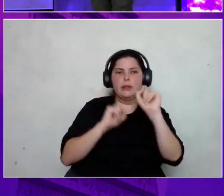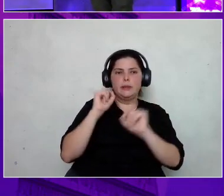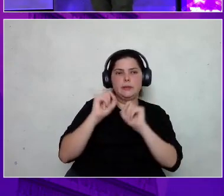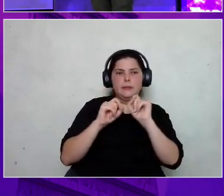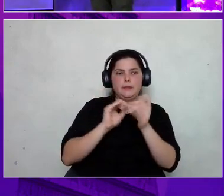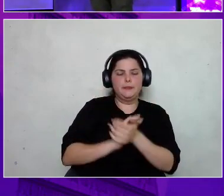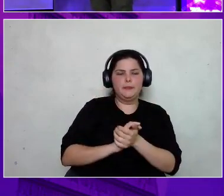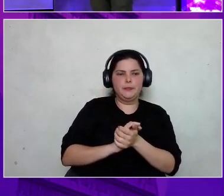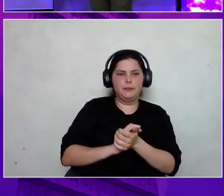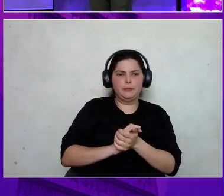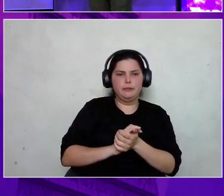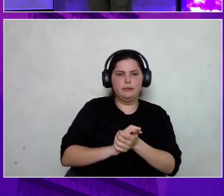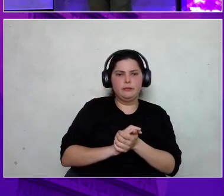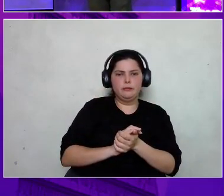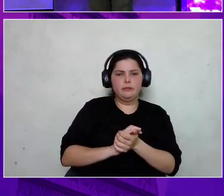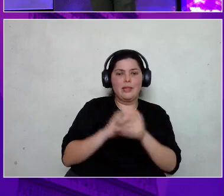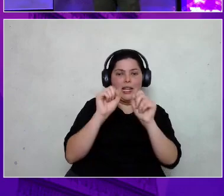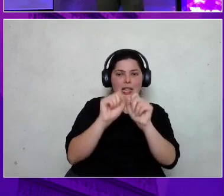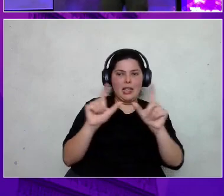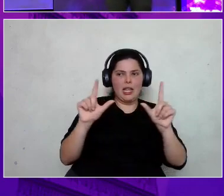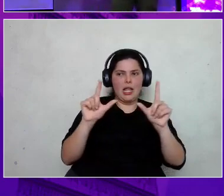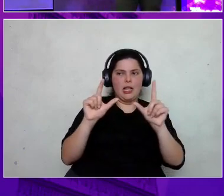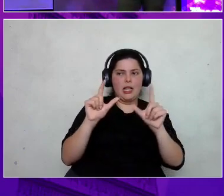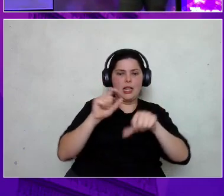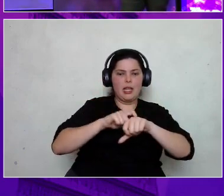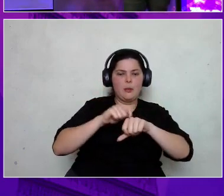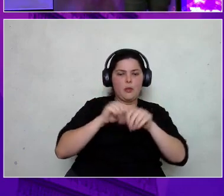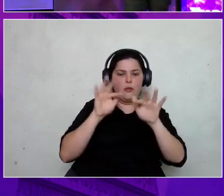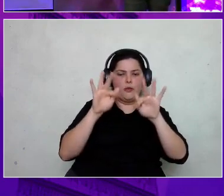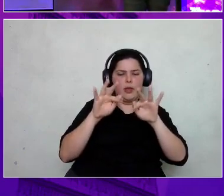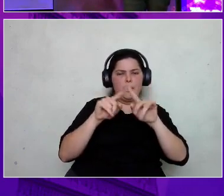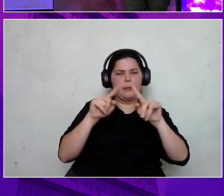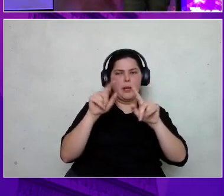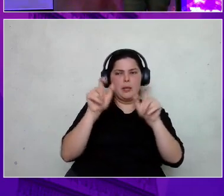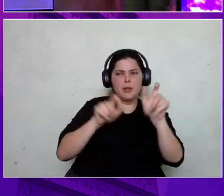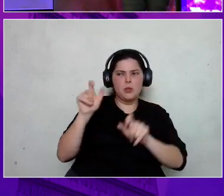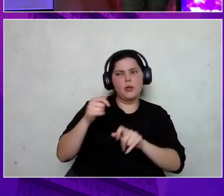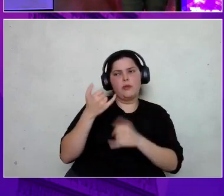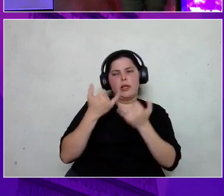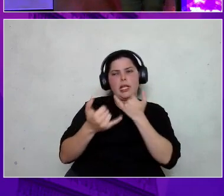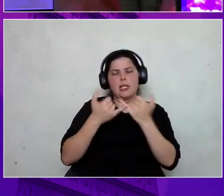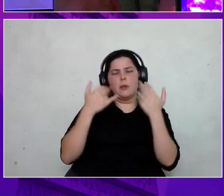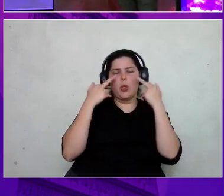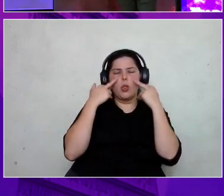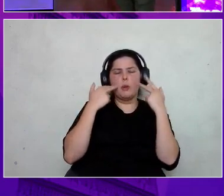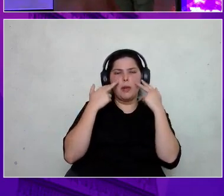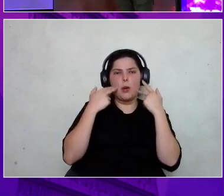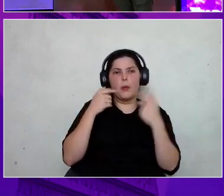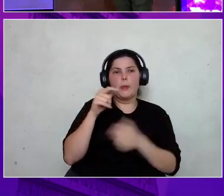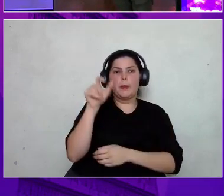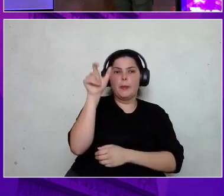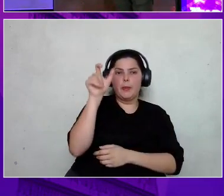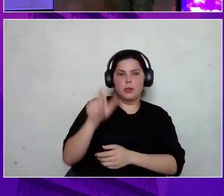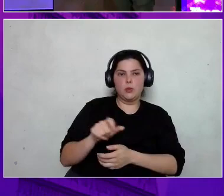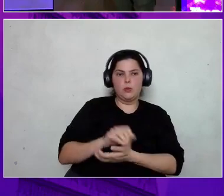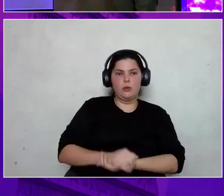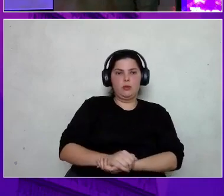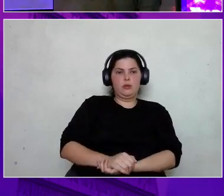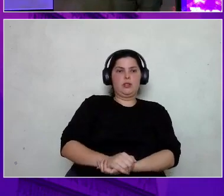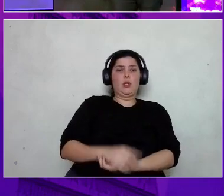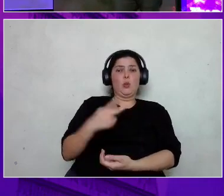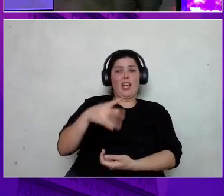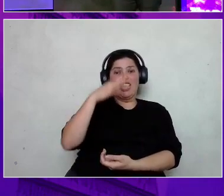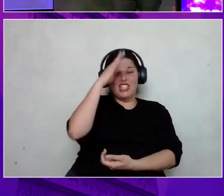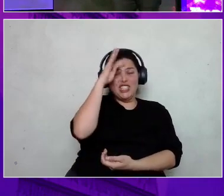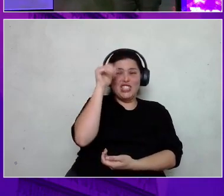expirar uma tela. Mas existem pessoas, talvez eu vou pegar um exemplo bem comum, que é aquela tua tia mais velhinha, que é o meu